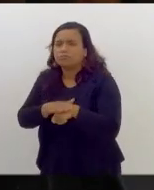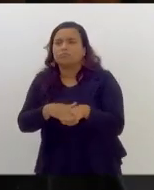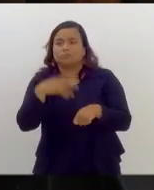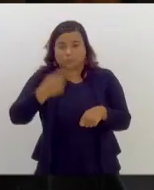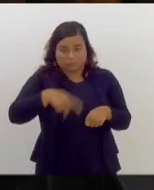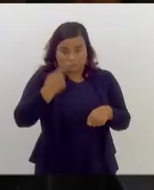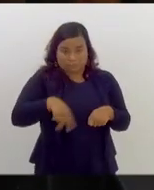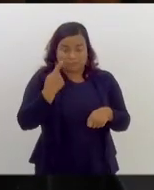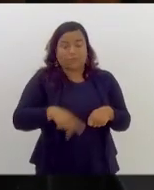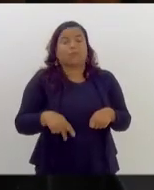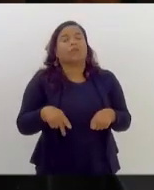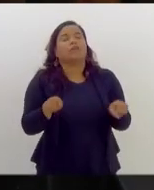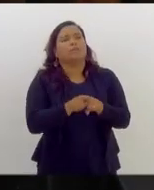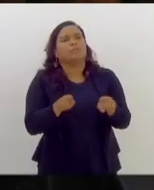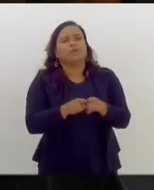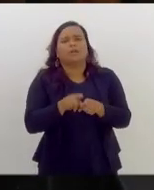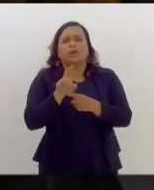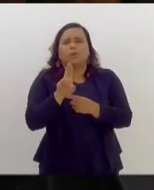UERJ, eu estava presente,